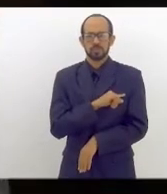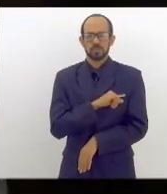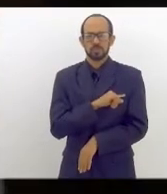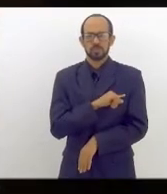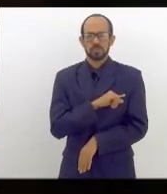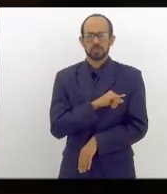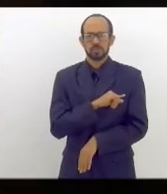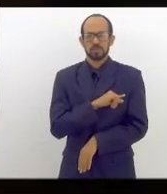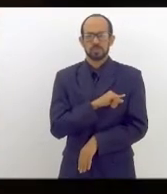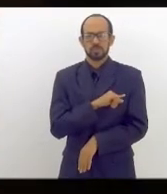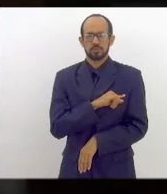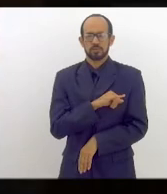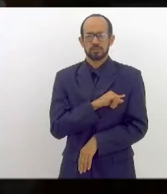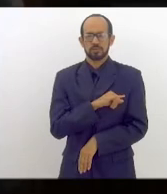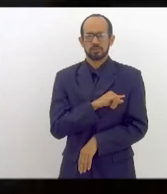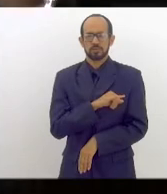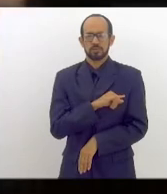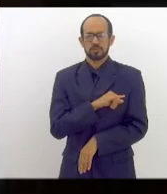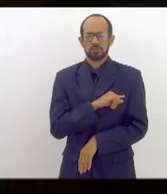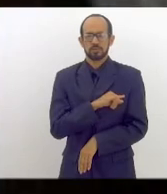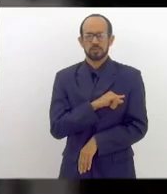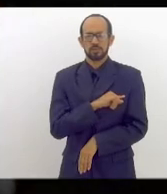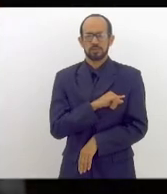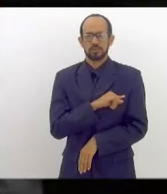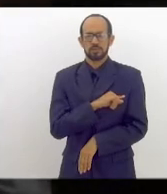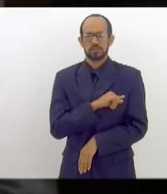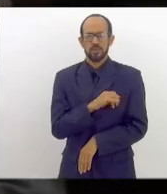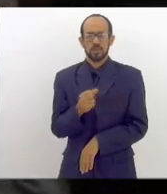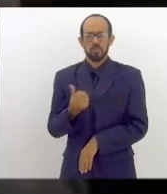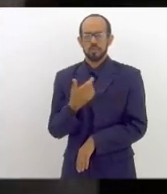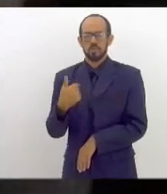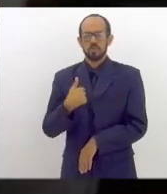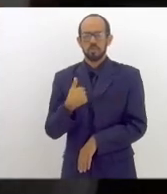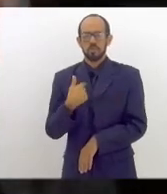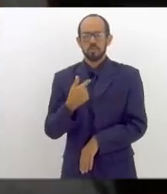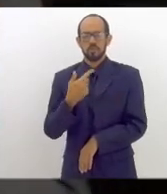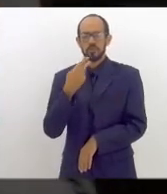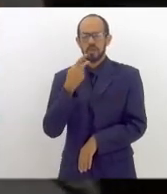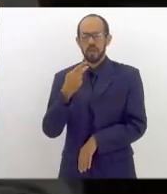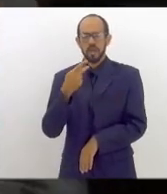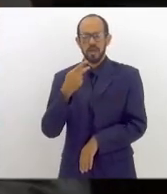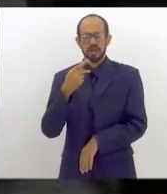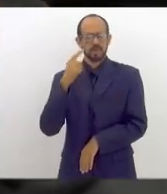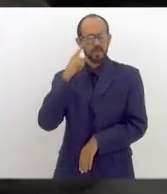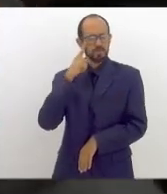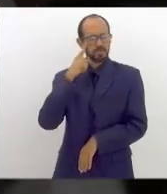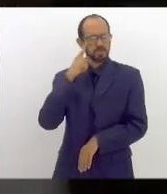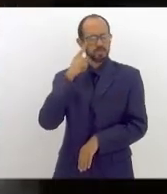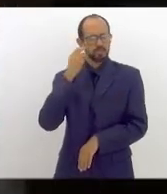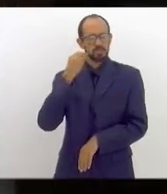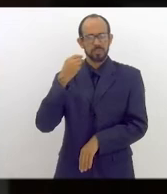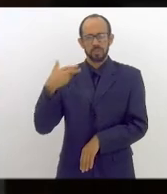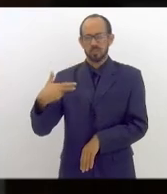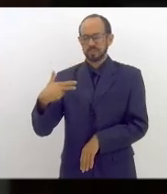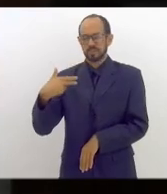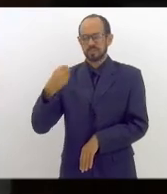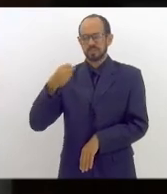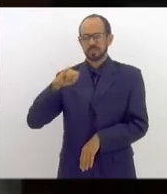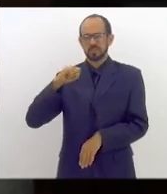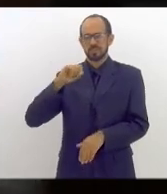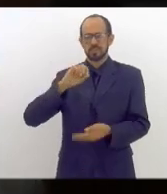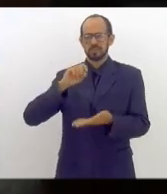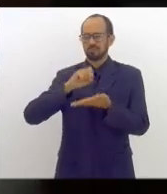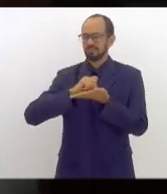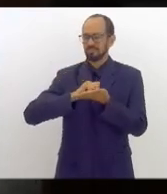e eu sempre quando vou falar eu a cabeça passa tanta coisa quando a gente não anota que